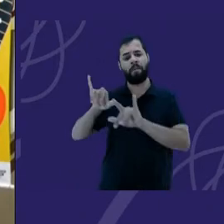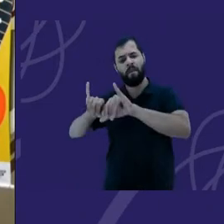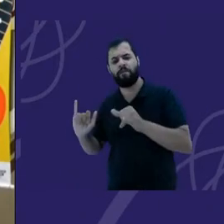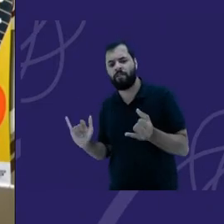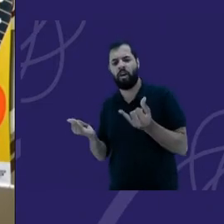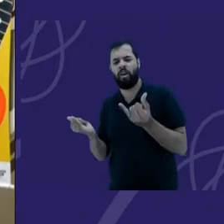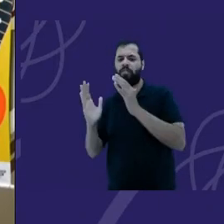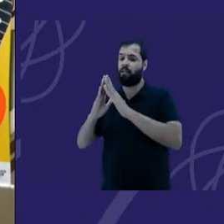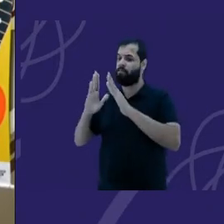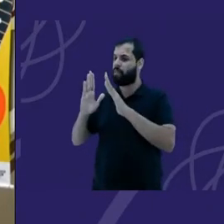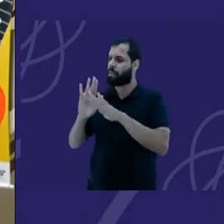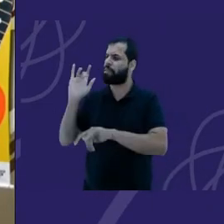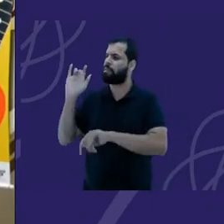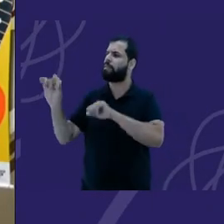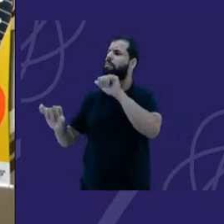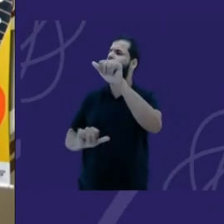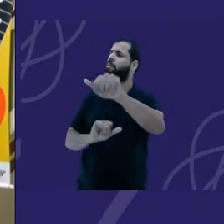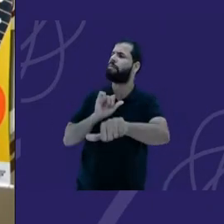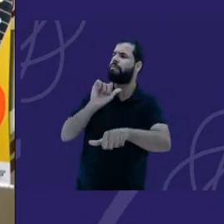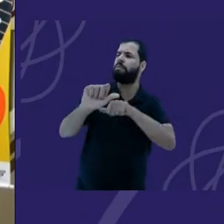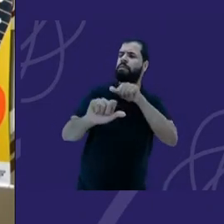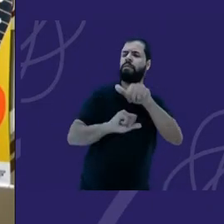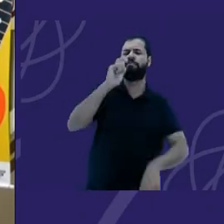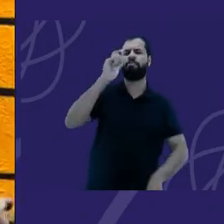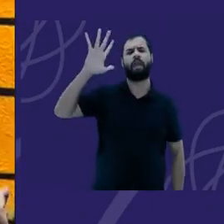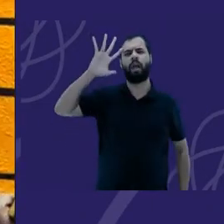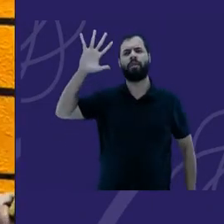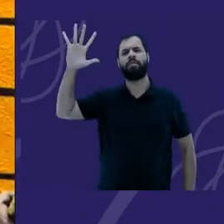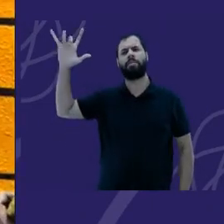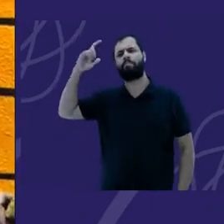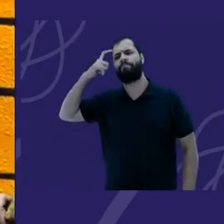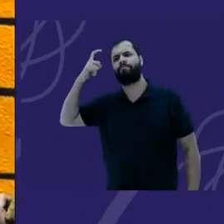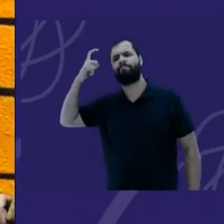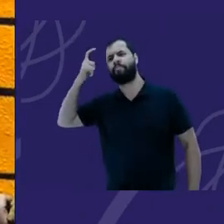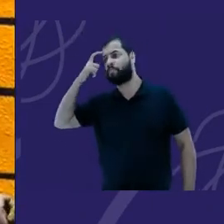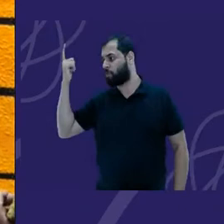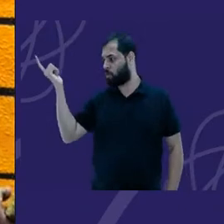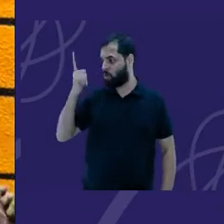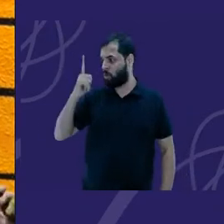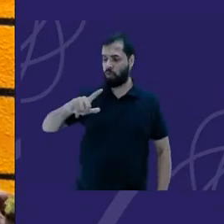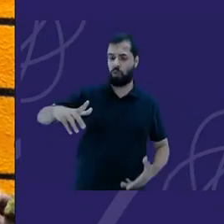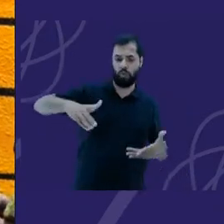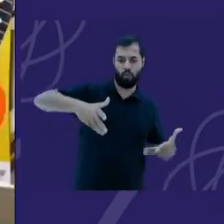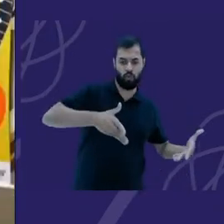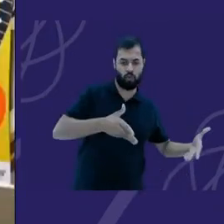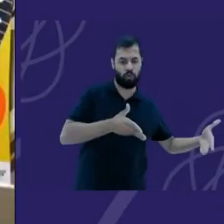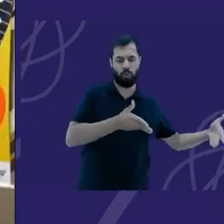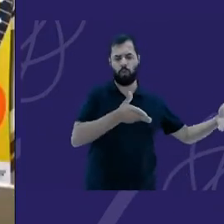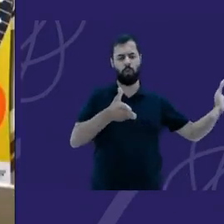Me reinventei, pensei, revi a minha estrada.